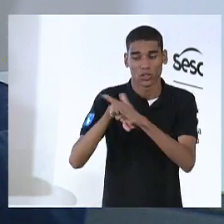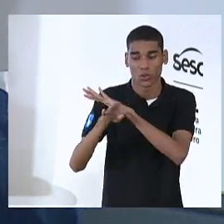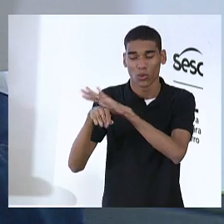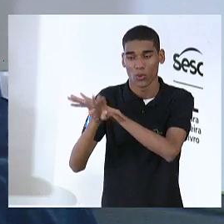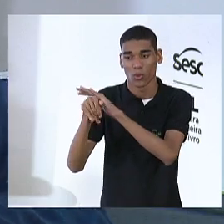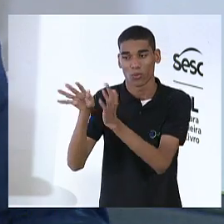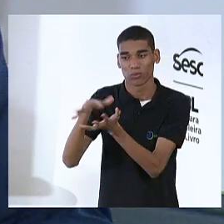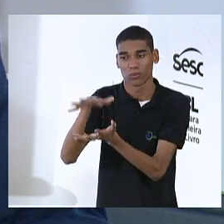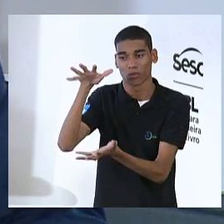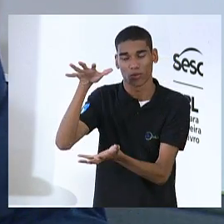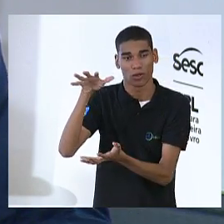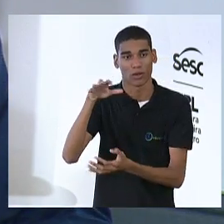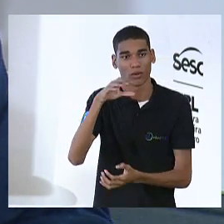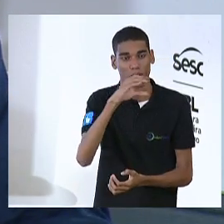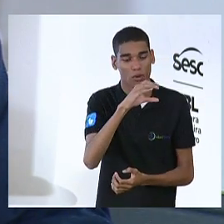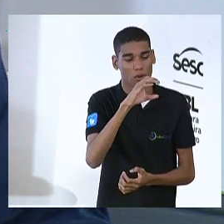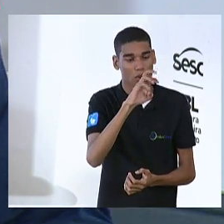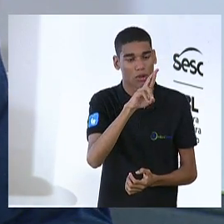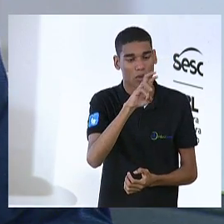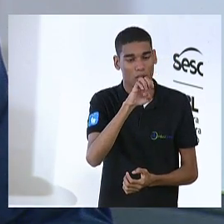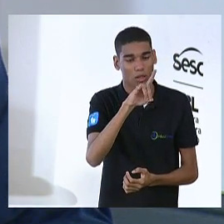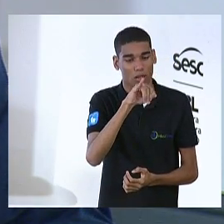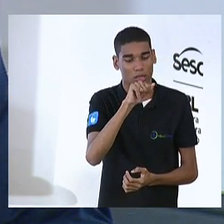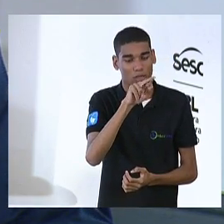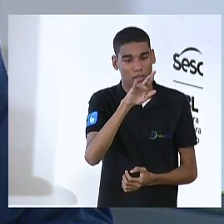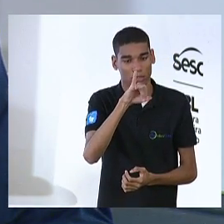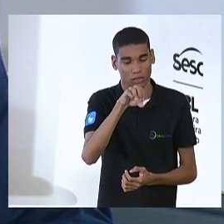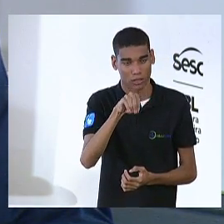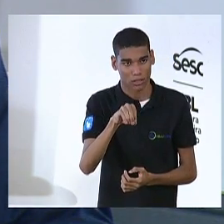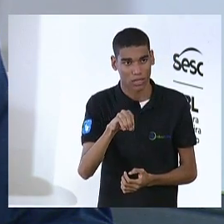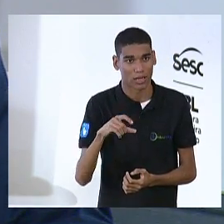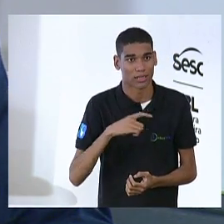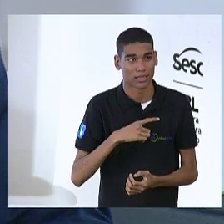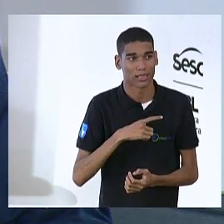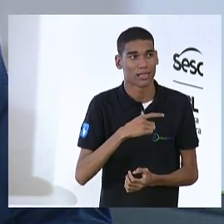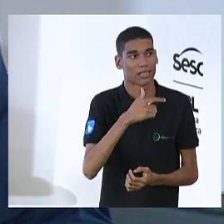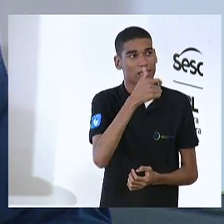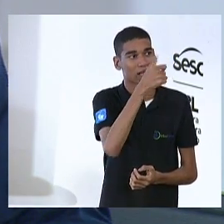O crediário médio no Brasil, 72%.